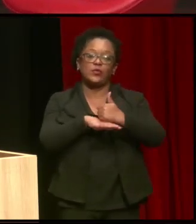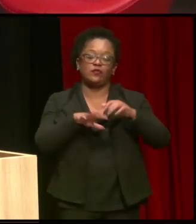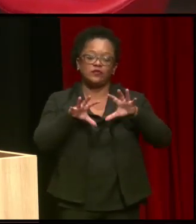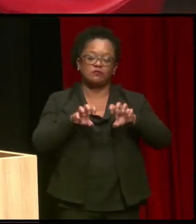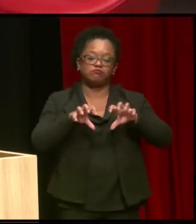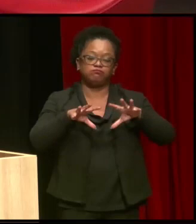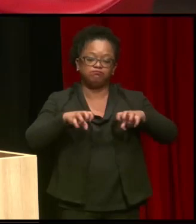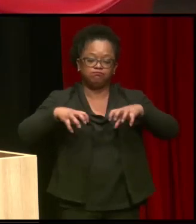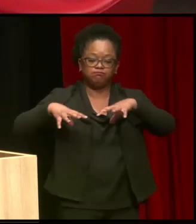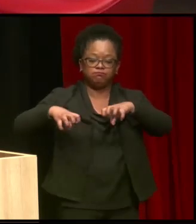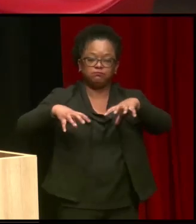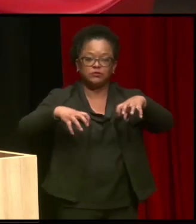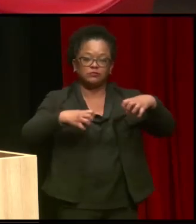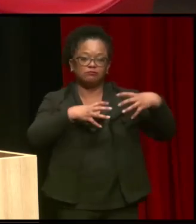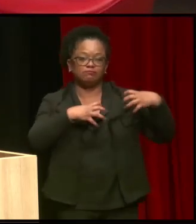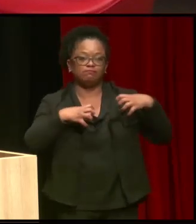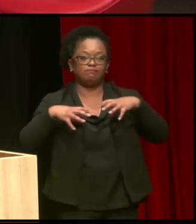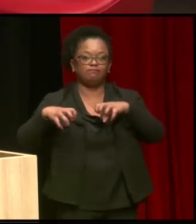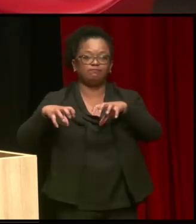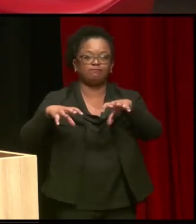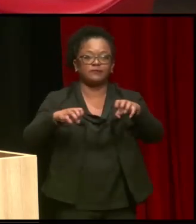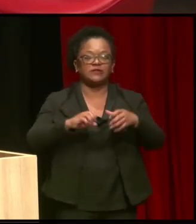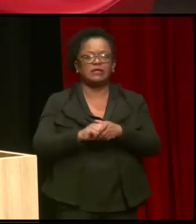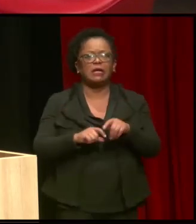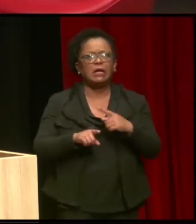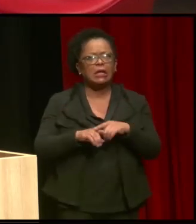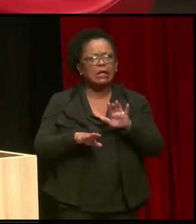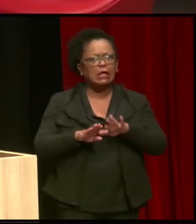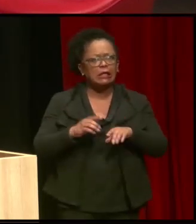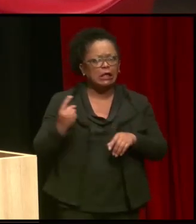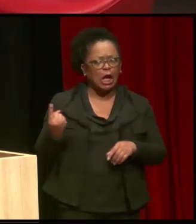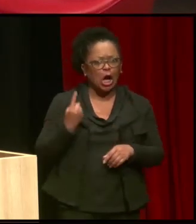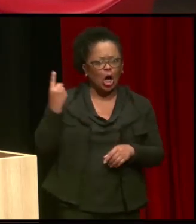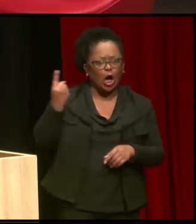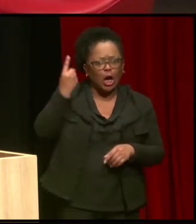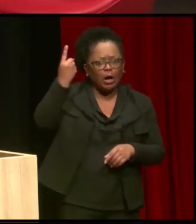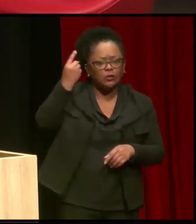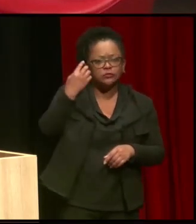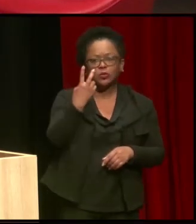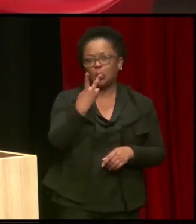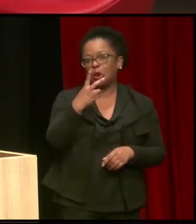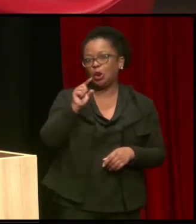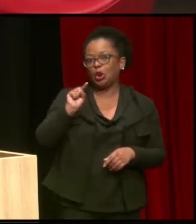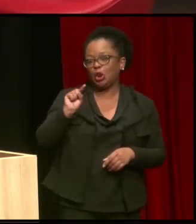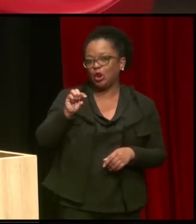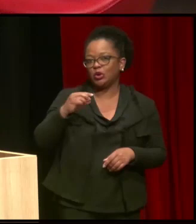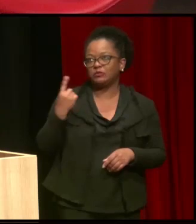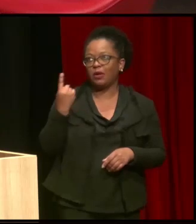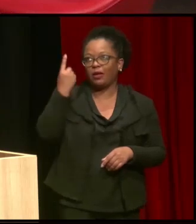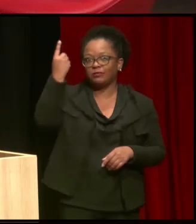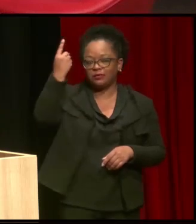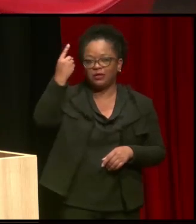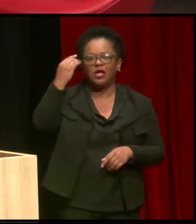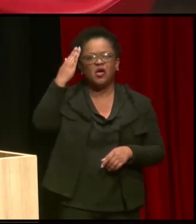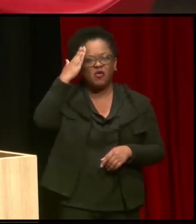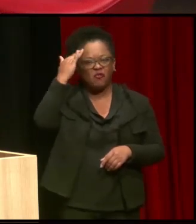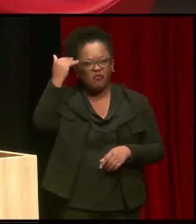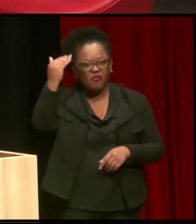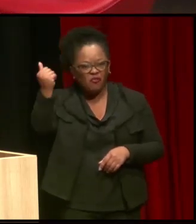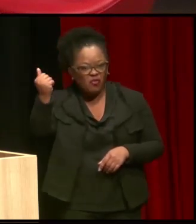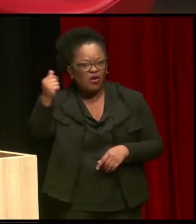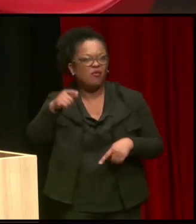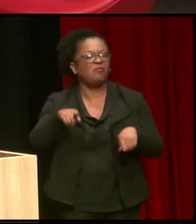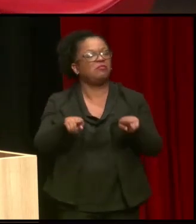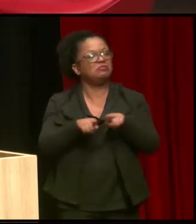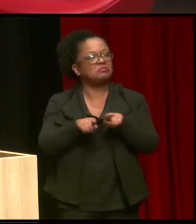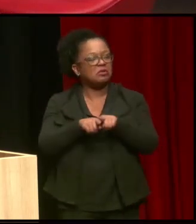massagista. Ele devia ter 2 metros, Bruno Schier, era massagista em Novo Hamburgo, famosíssimo, jogadores de